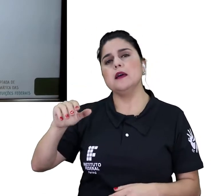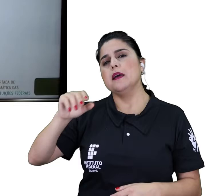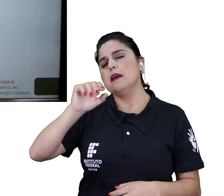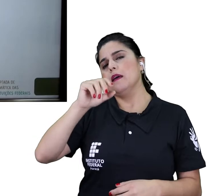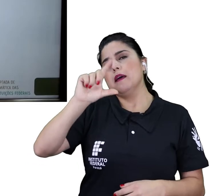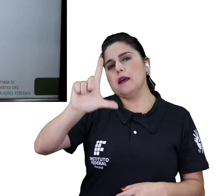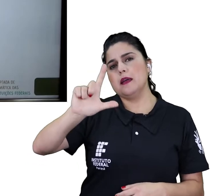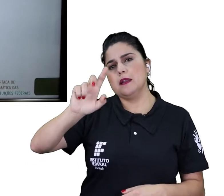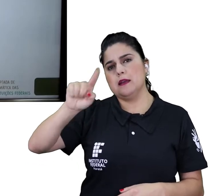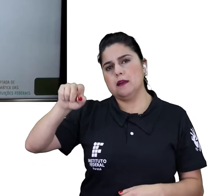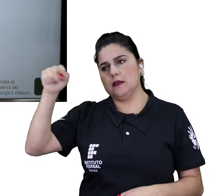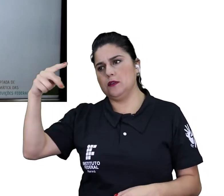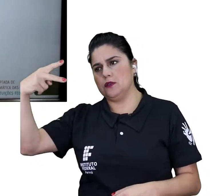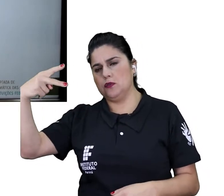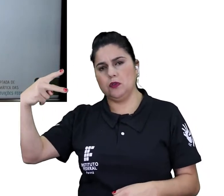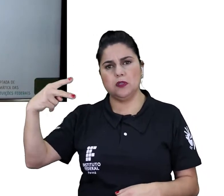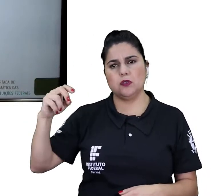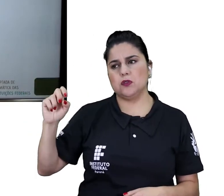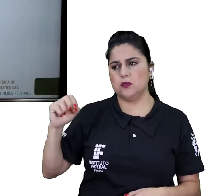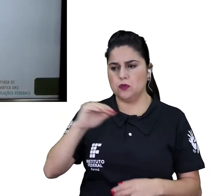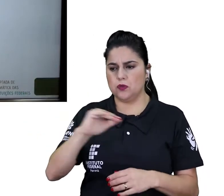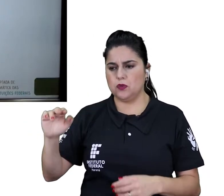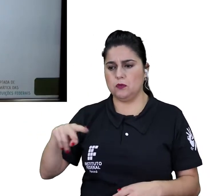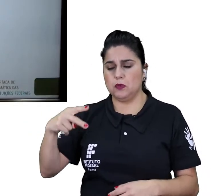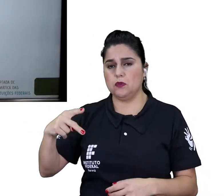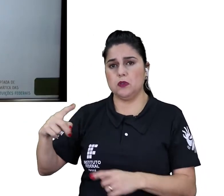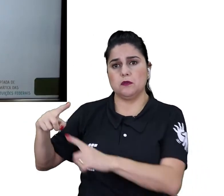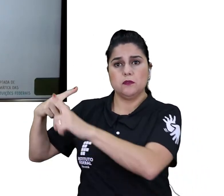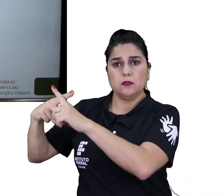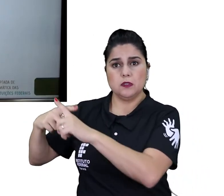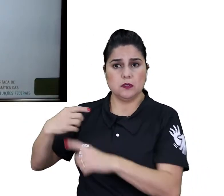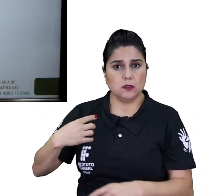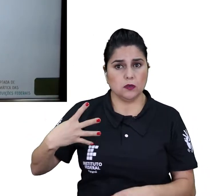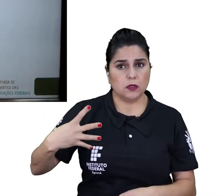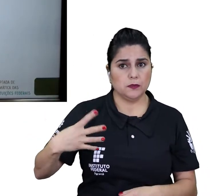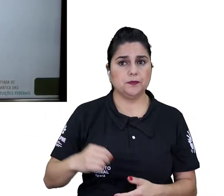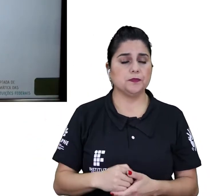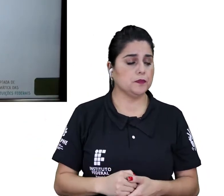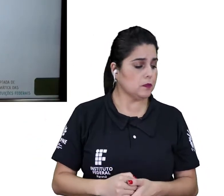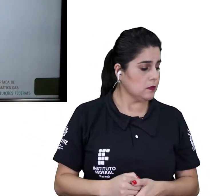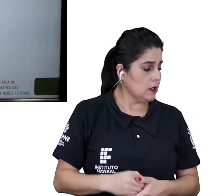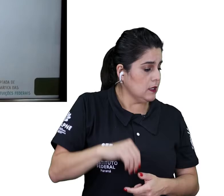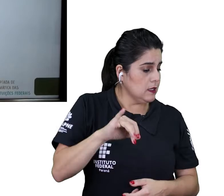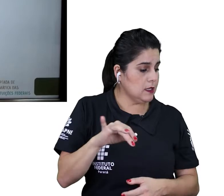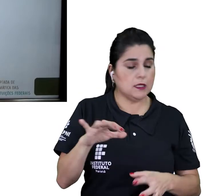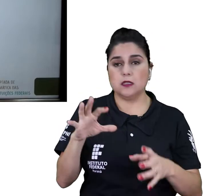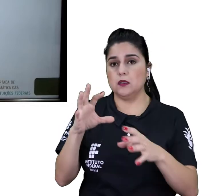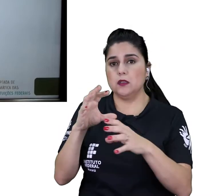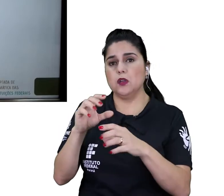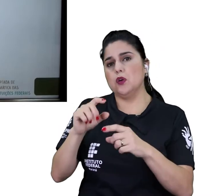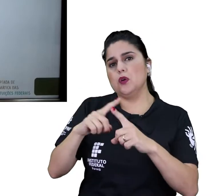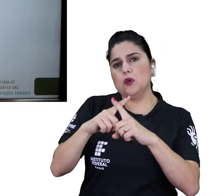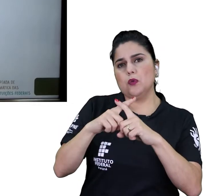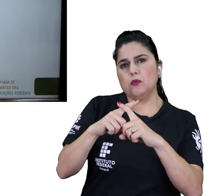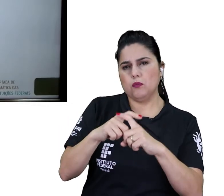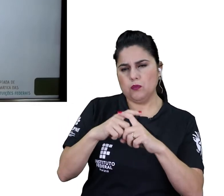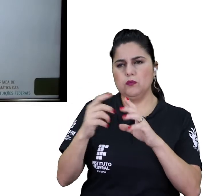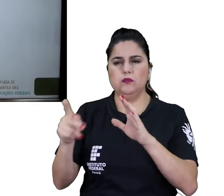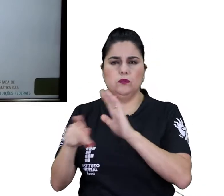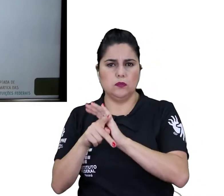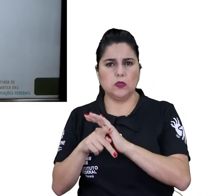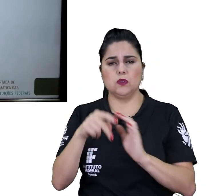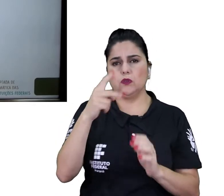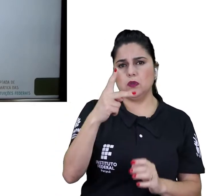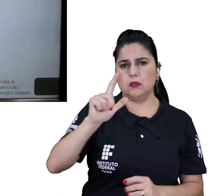sobre 2 e multiplico por 4. Multiplicar aqui por 4, eu simplifico 4 com 2, vai dar 2,